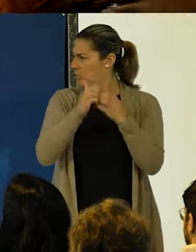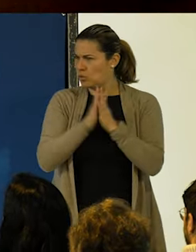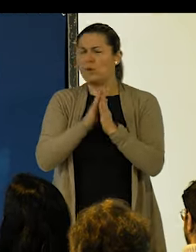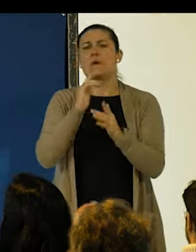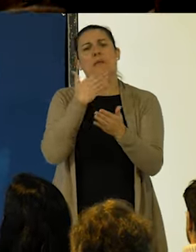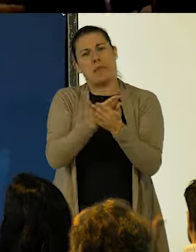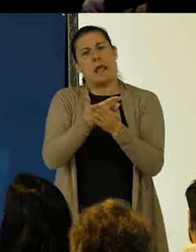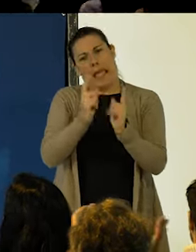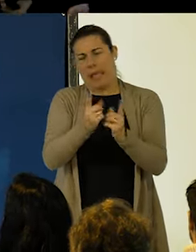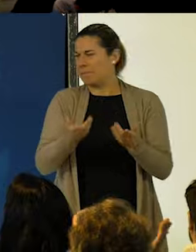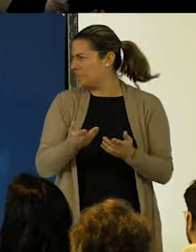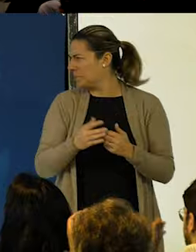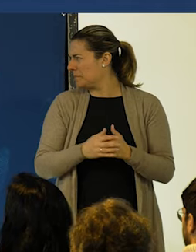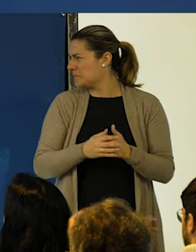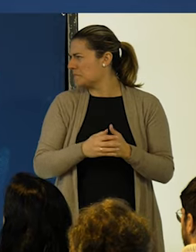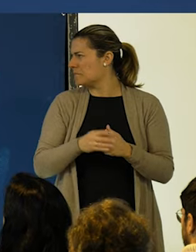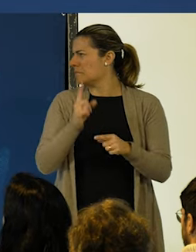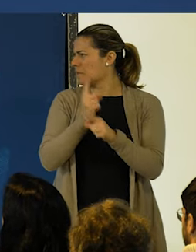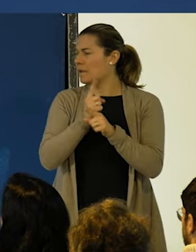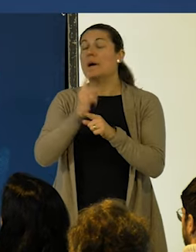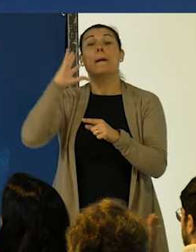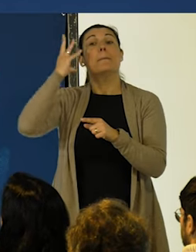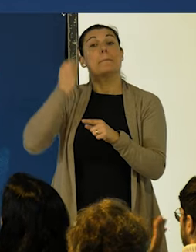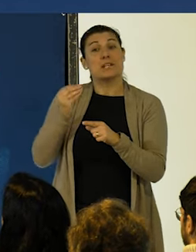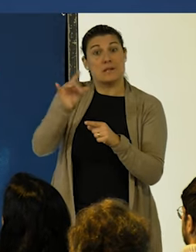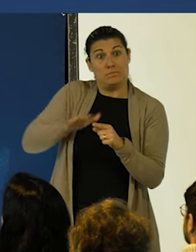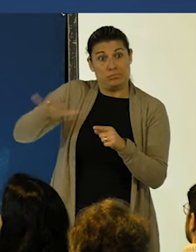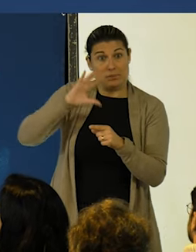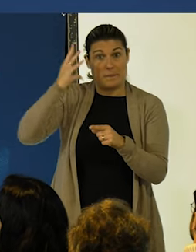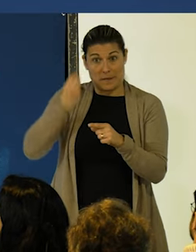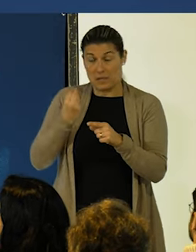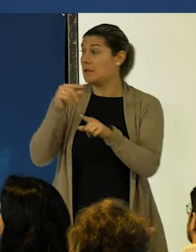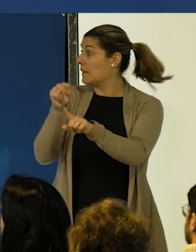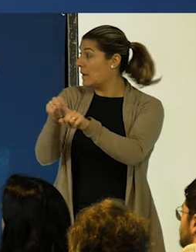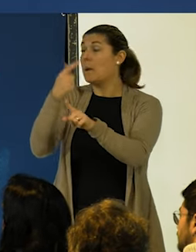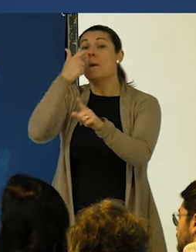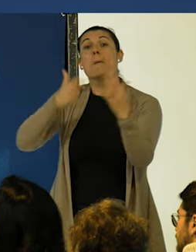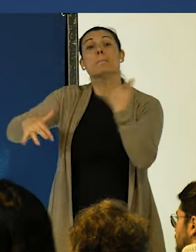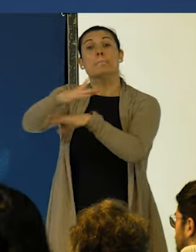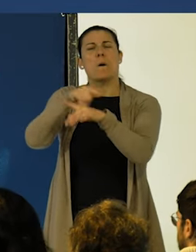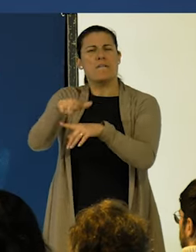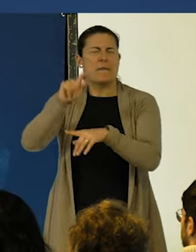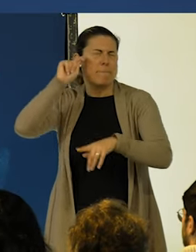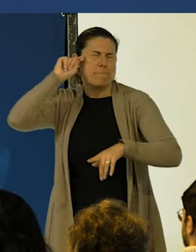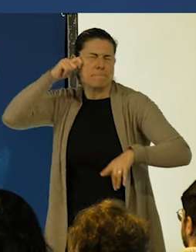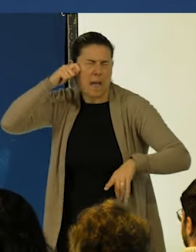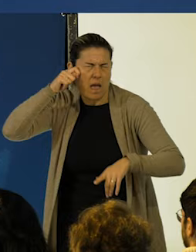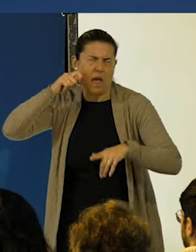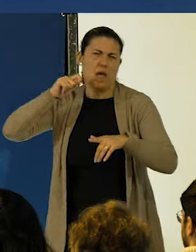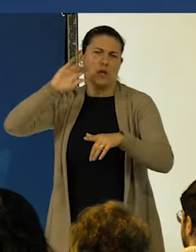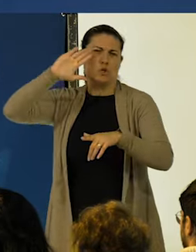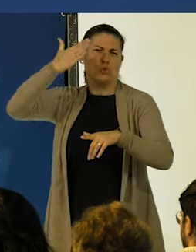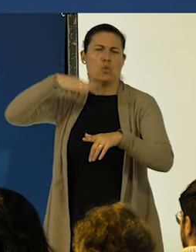esquerda. A Palestina, que é o lugar do povo mais massacrado do